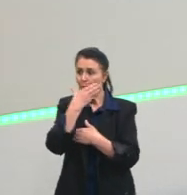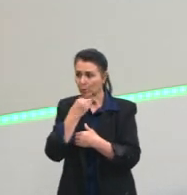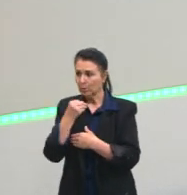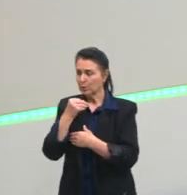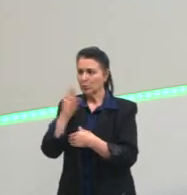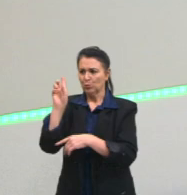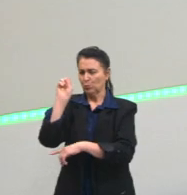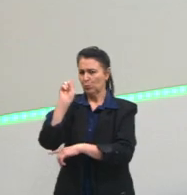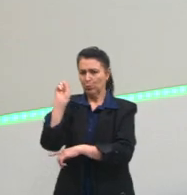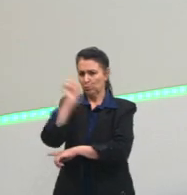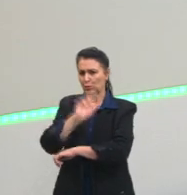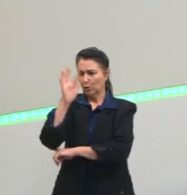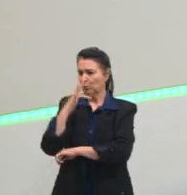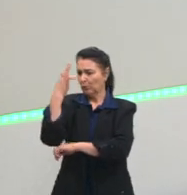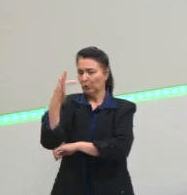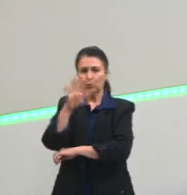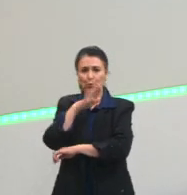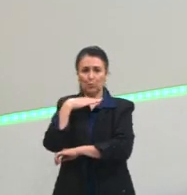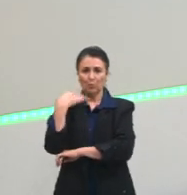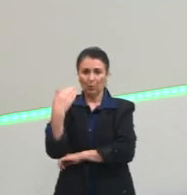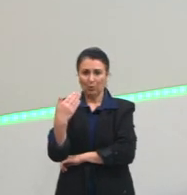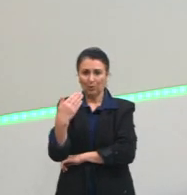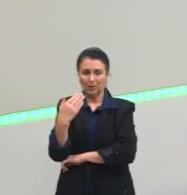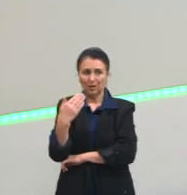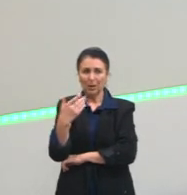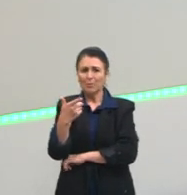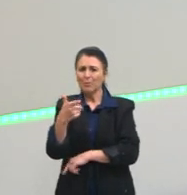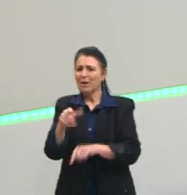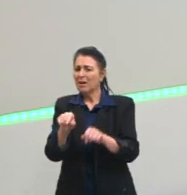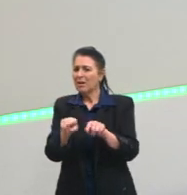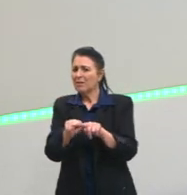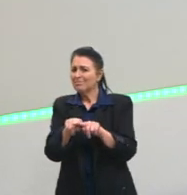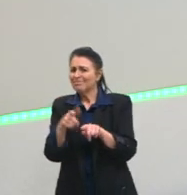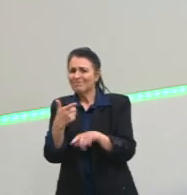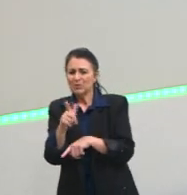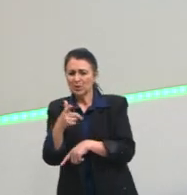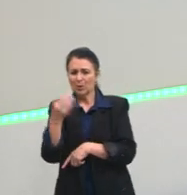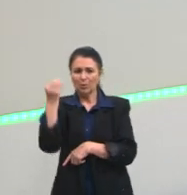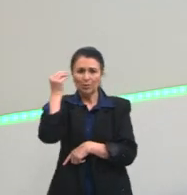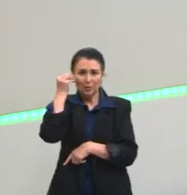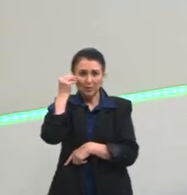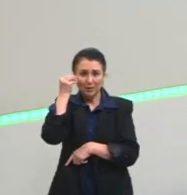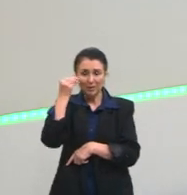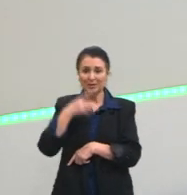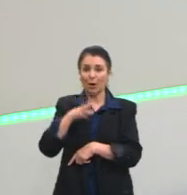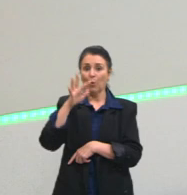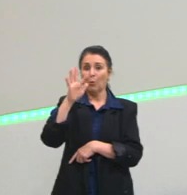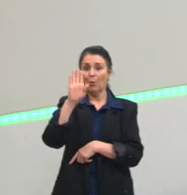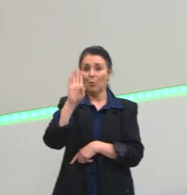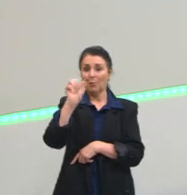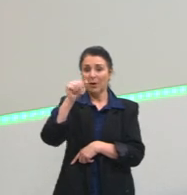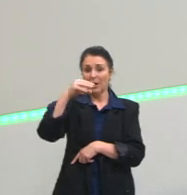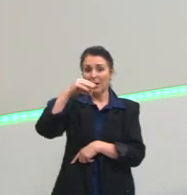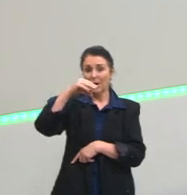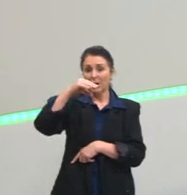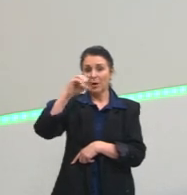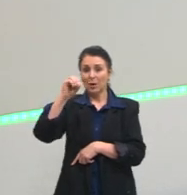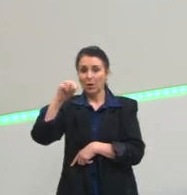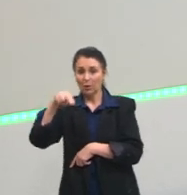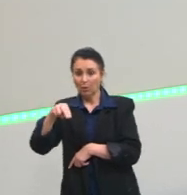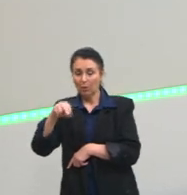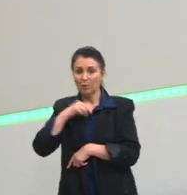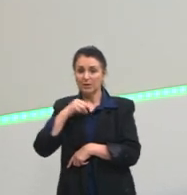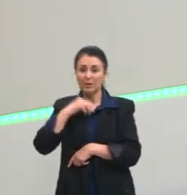mas não existe assim um experimento mesma coisa mais aprofundada e aí o Francis Bacon vai trazer essa coisa né